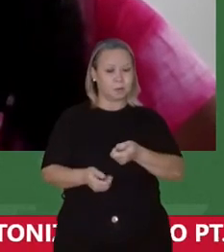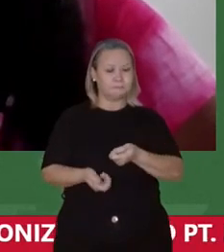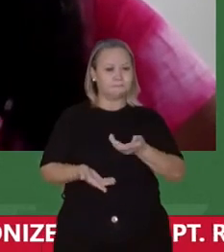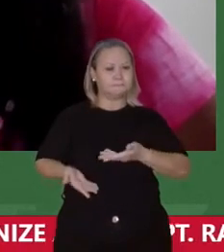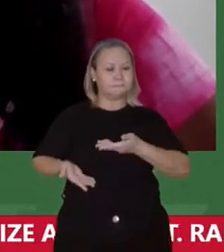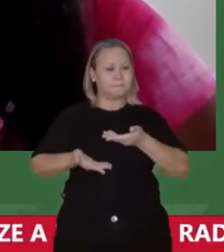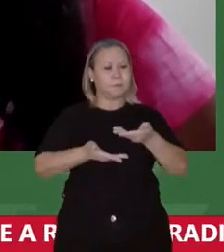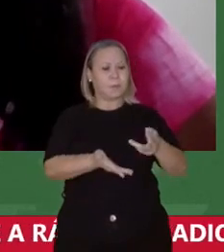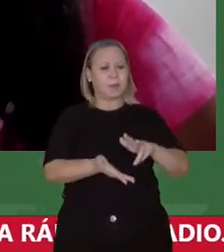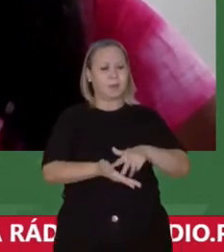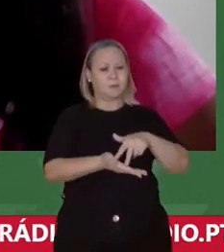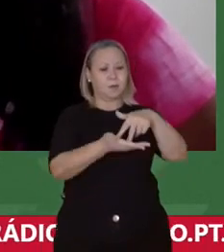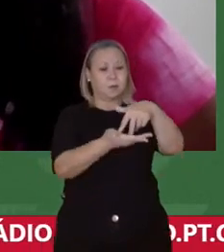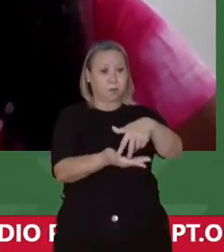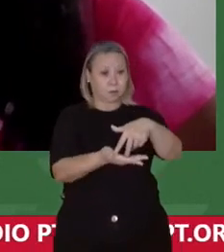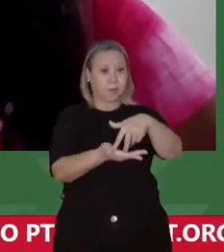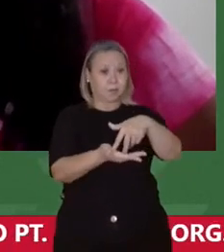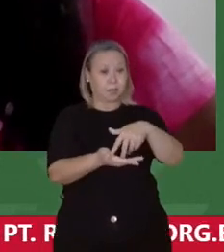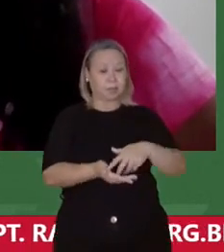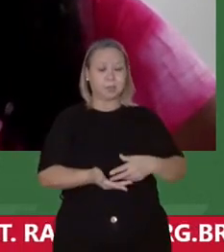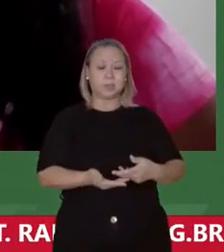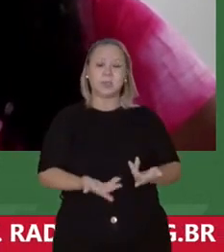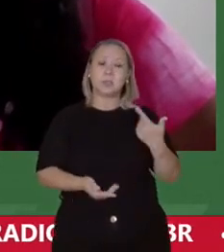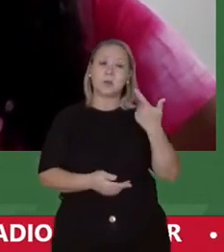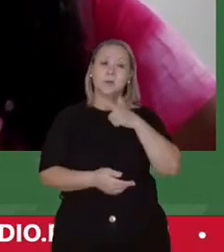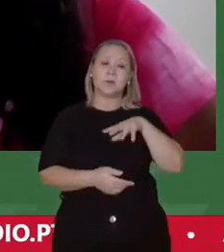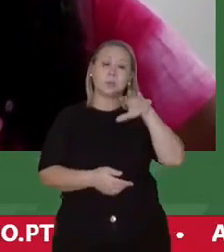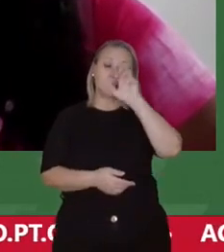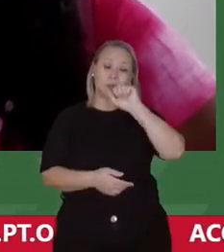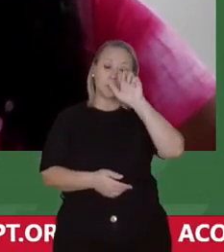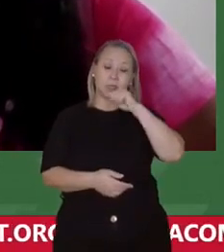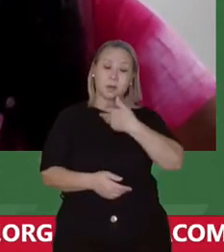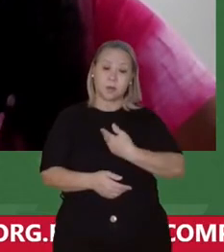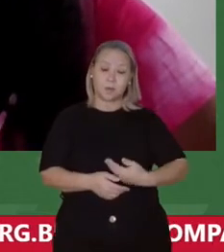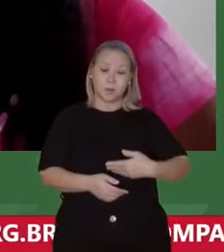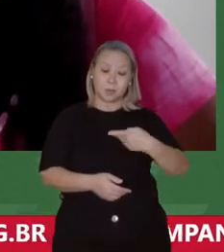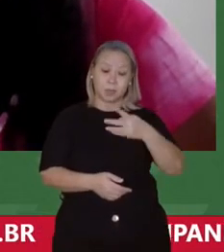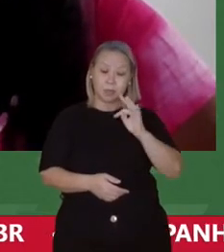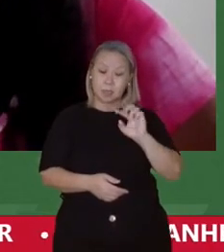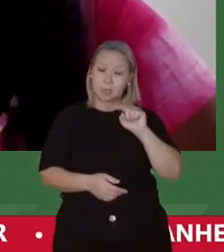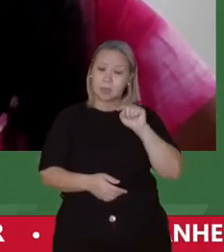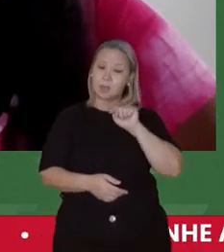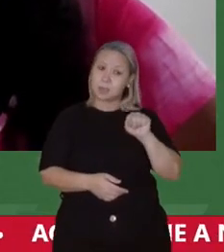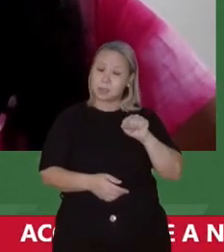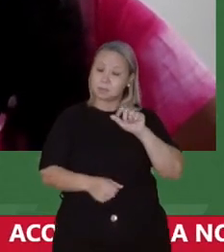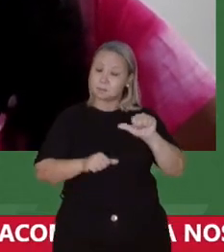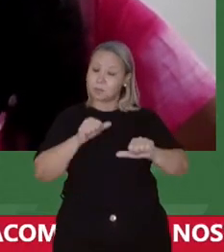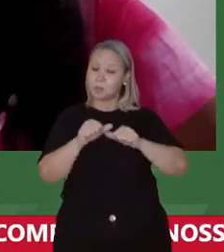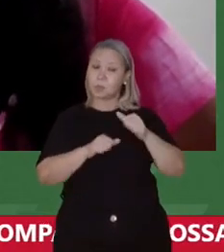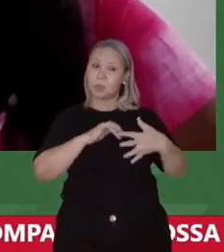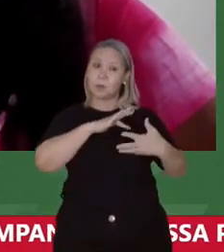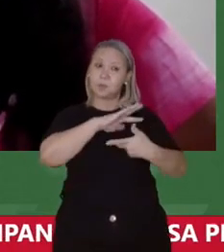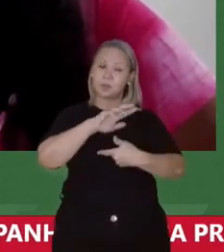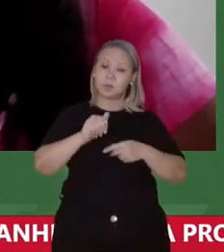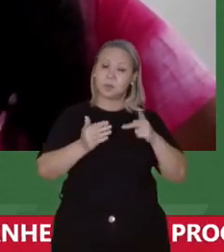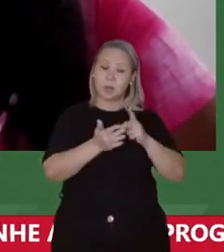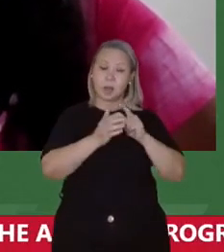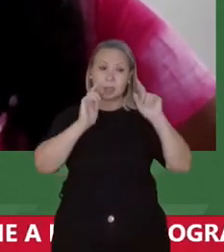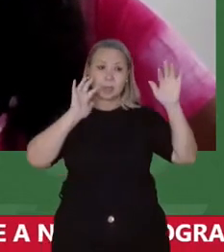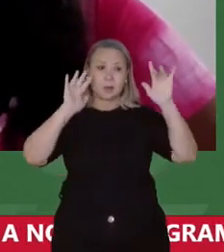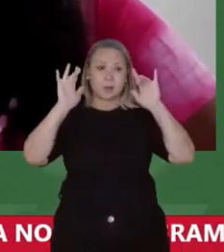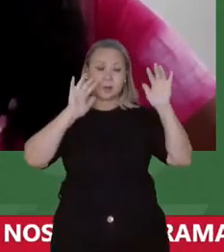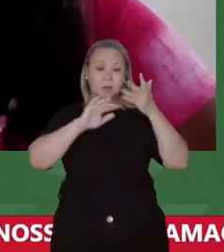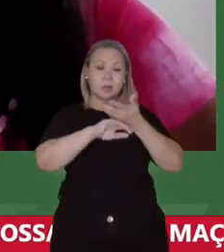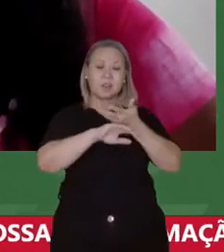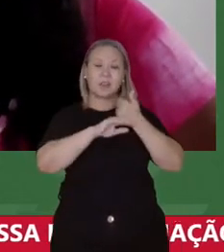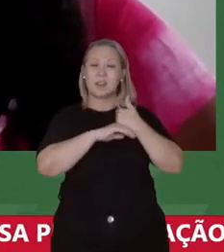frente. Nós conseguimos aprender isso nos governos do PT, que assim nós conseguimos mudar o mundo e conseguimos realizar os sonhos que antes eram